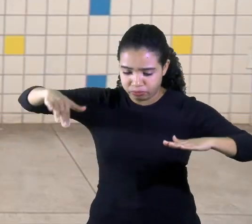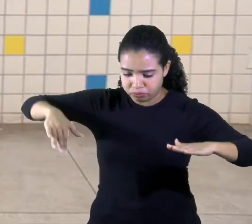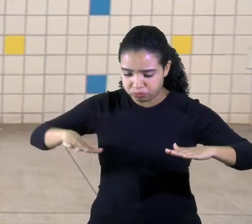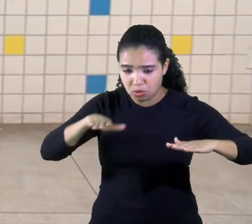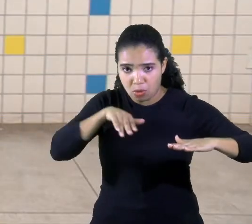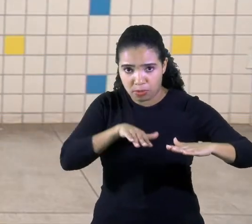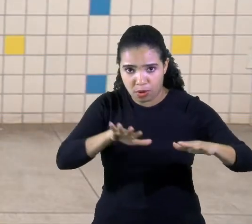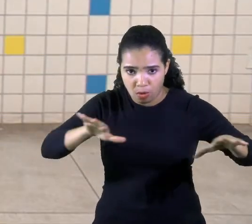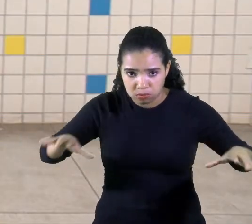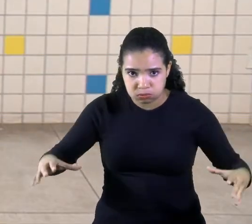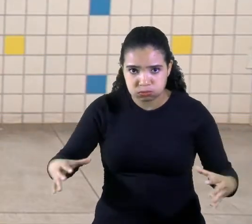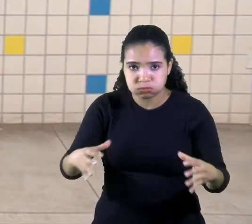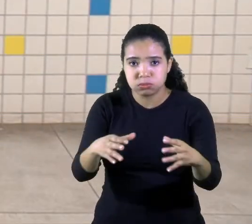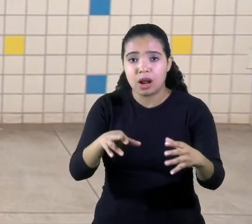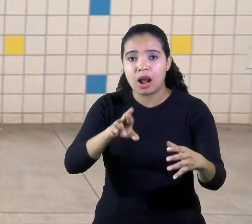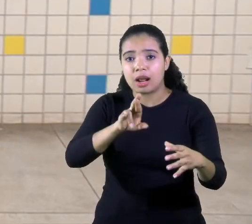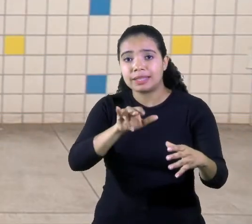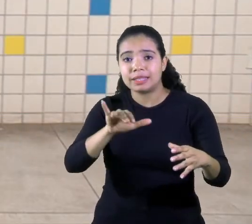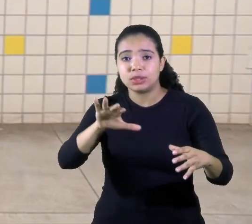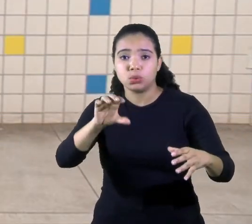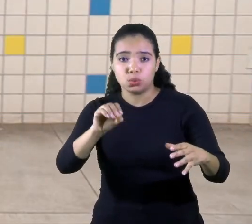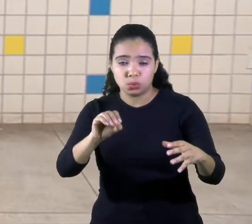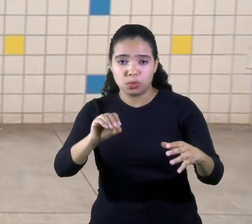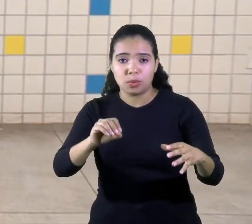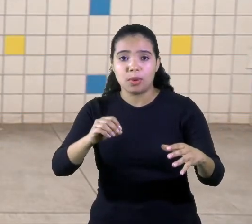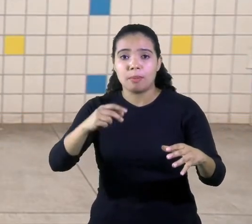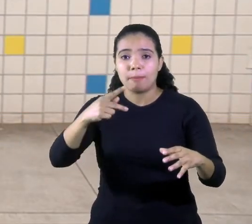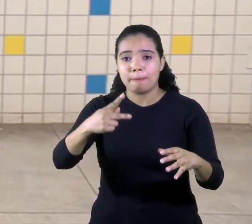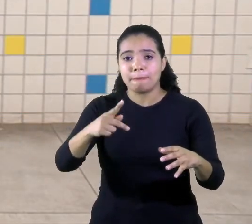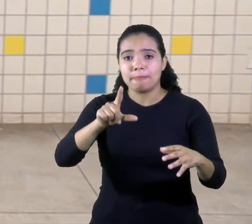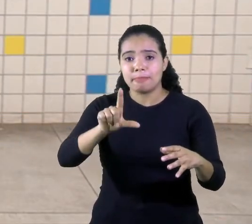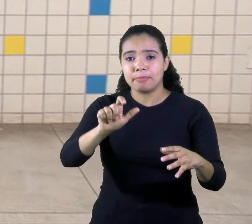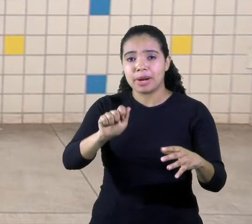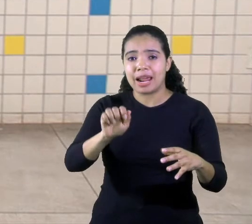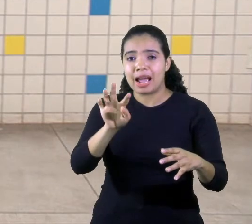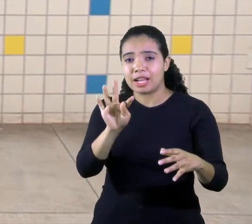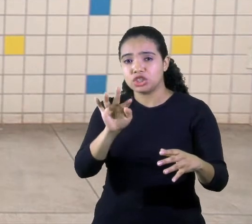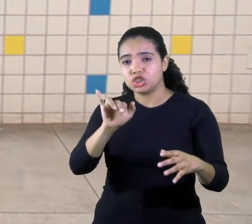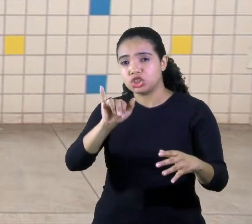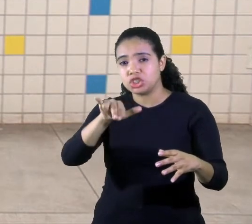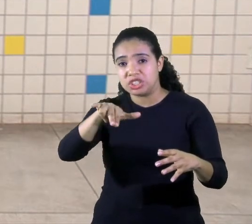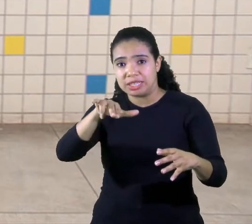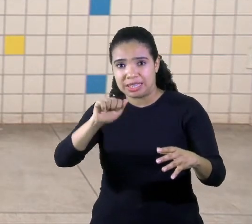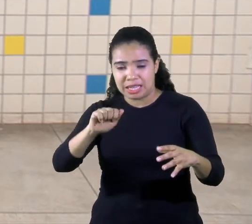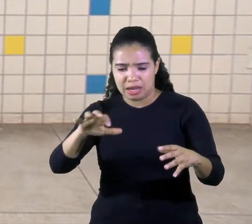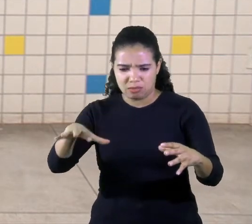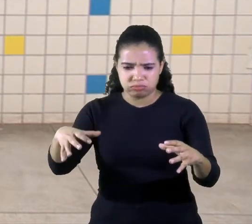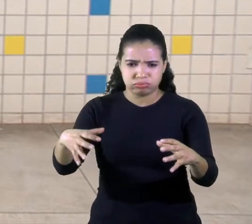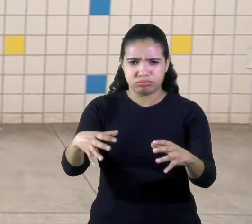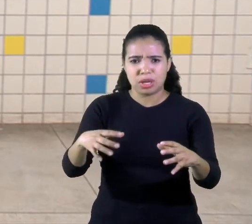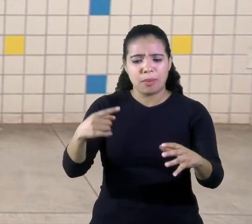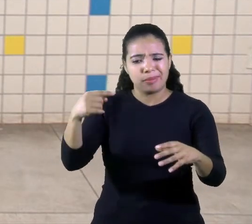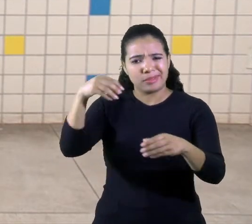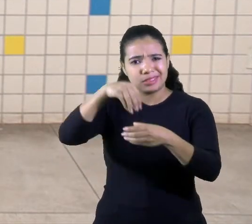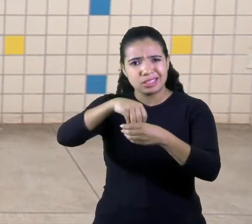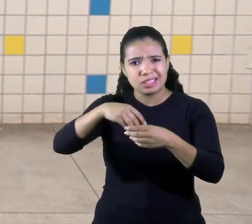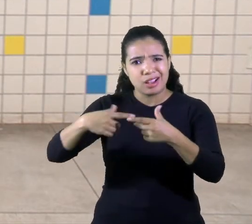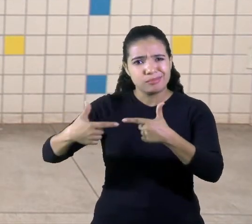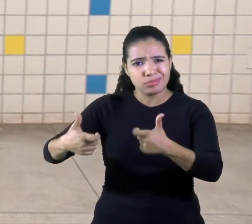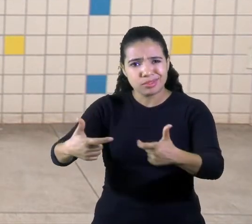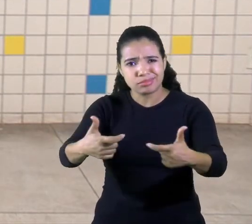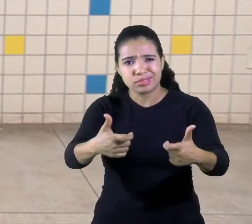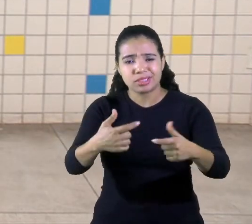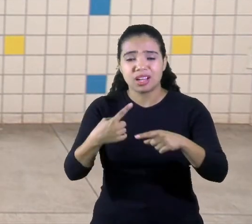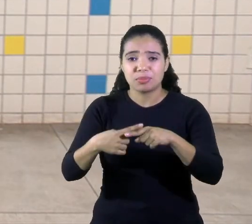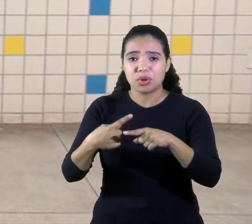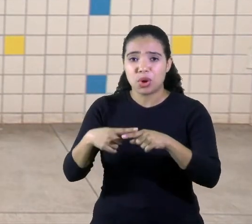professor, por que houve a Guerra do Paraguai? Por que a Bacia Platina estava envolvida na guerra? Porque o Paraguai, como